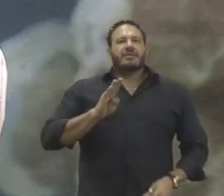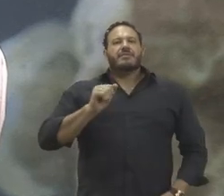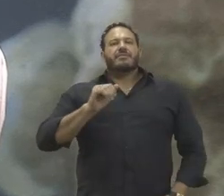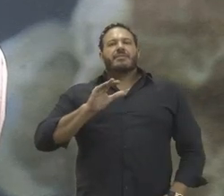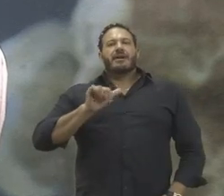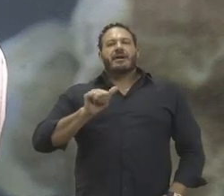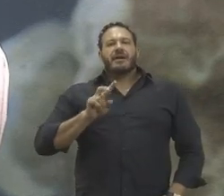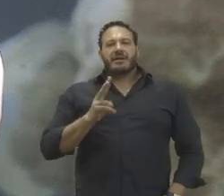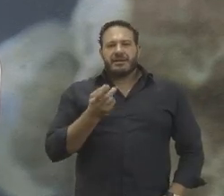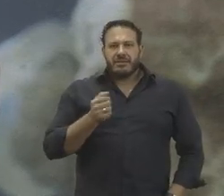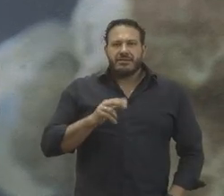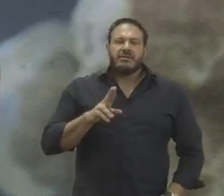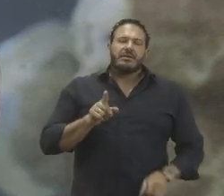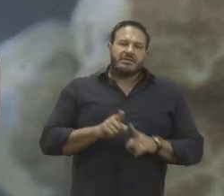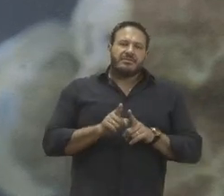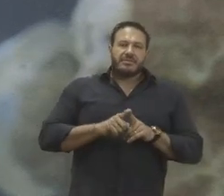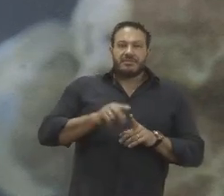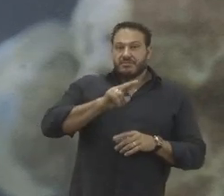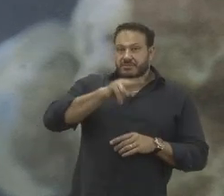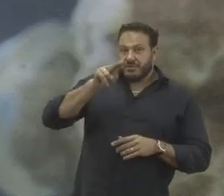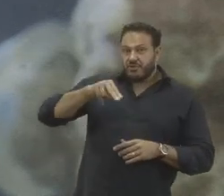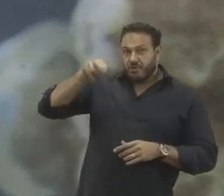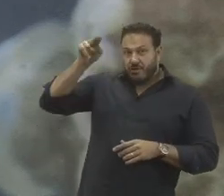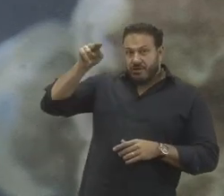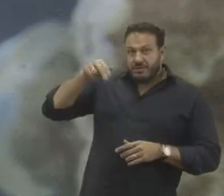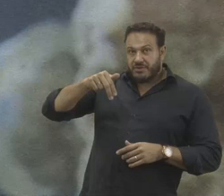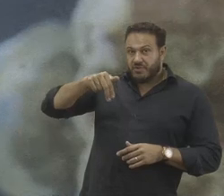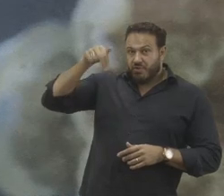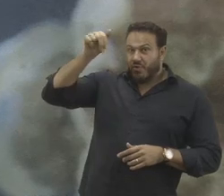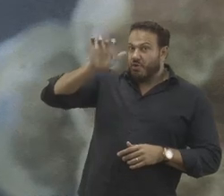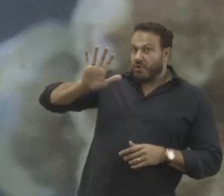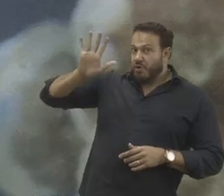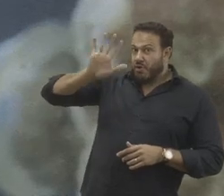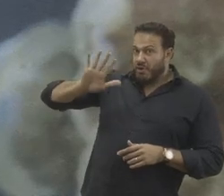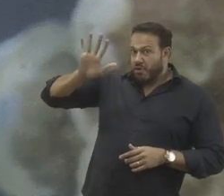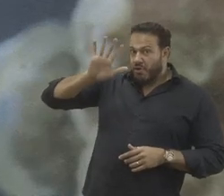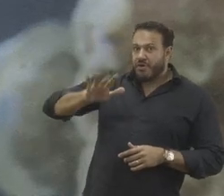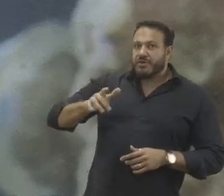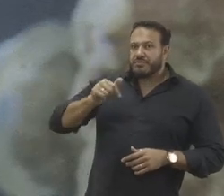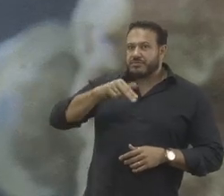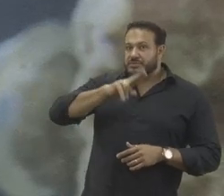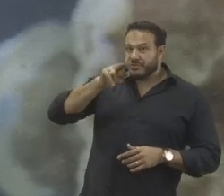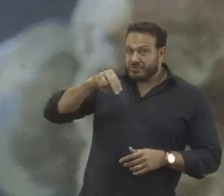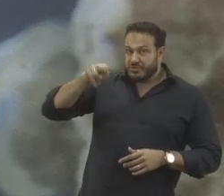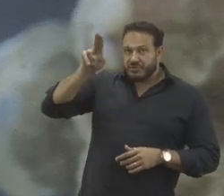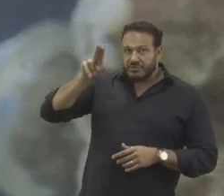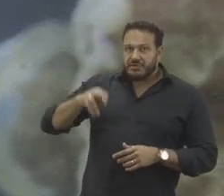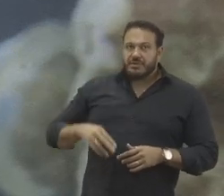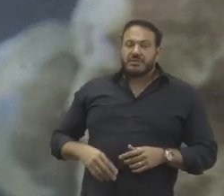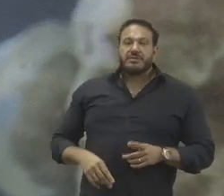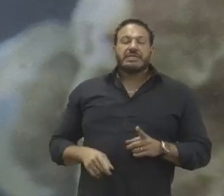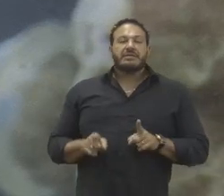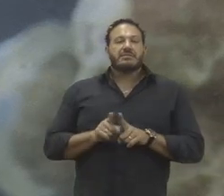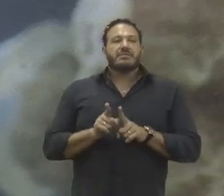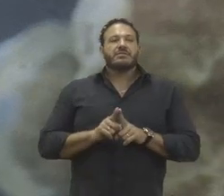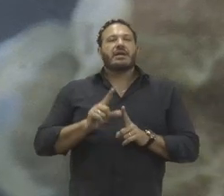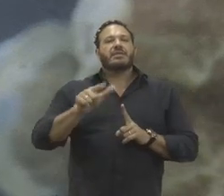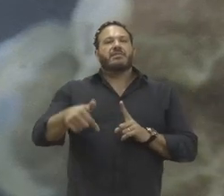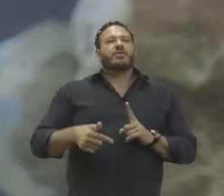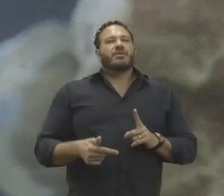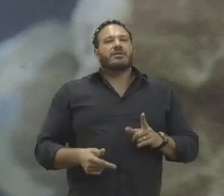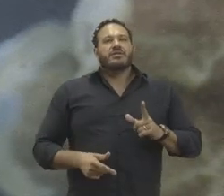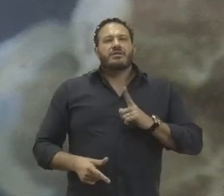estivemos norte da Noruega inclusive não era não era quase um pleonasmo né e e depois a gente foi